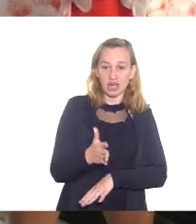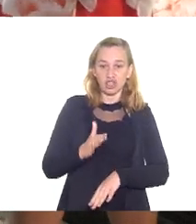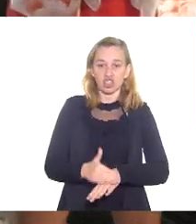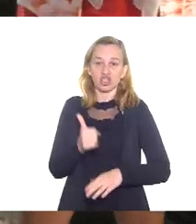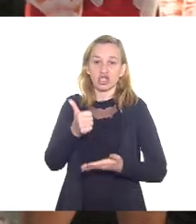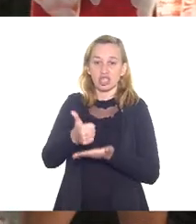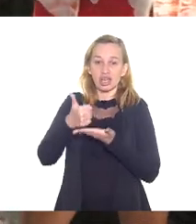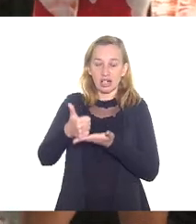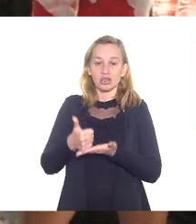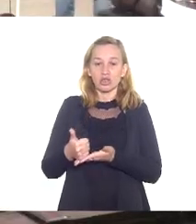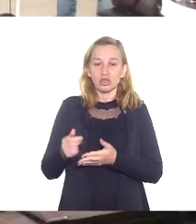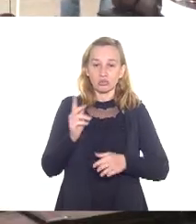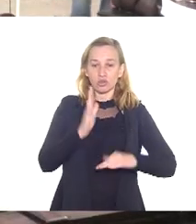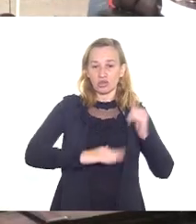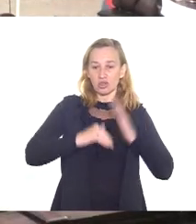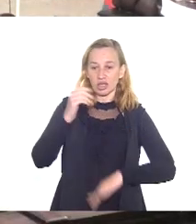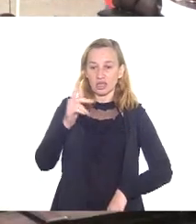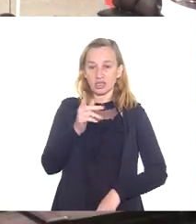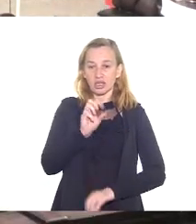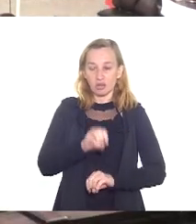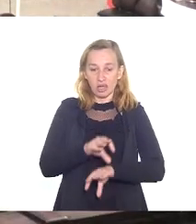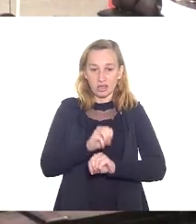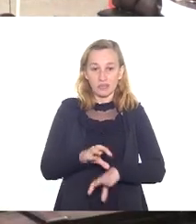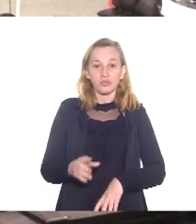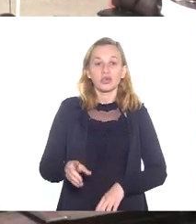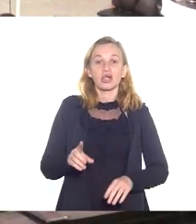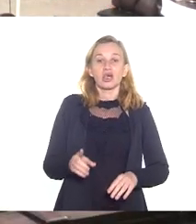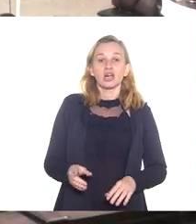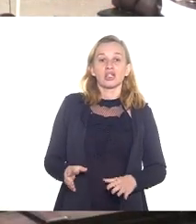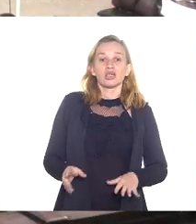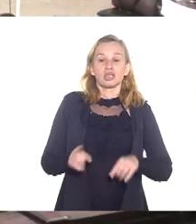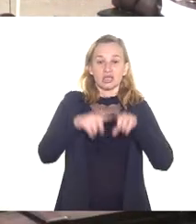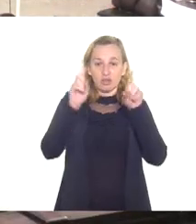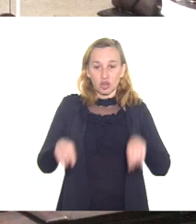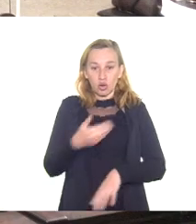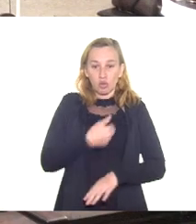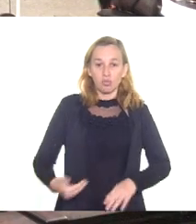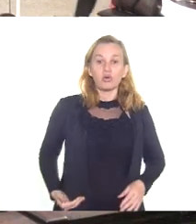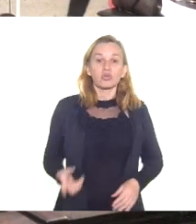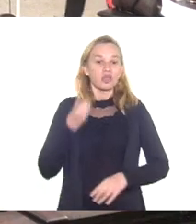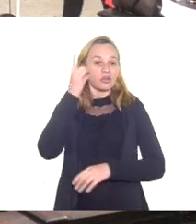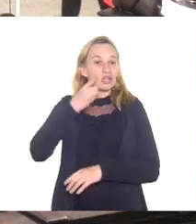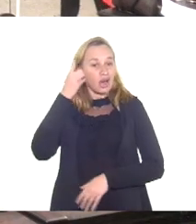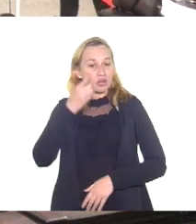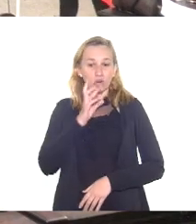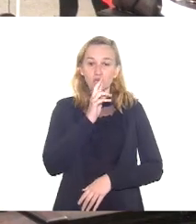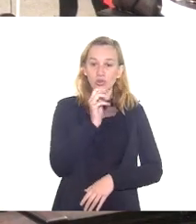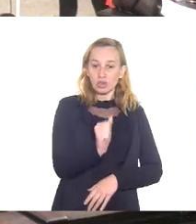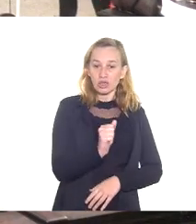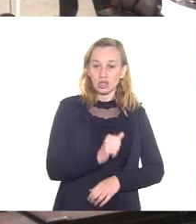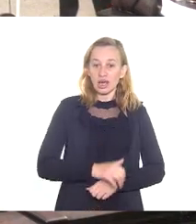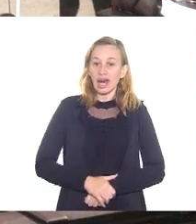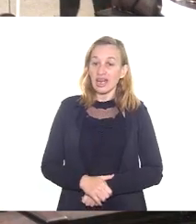profissionais da educação. Pela Comissão de Servidores Públicos, deputado Rodrigo Amorim.